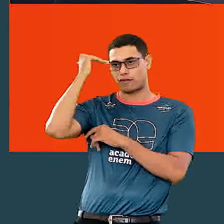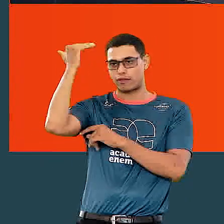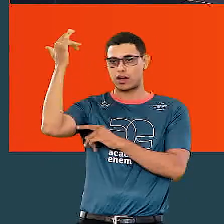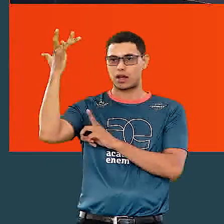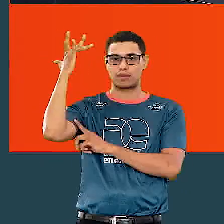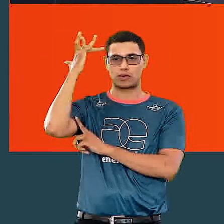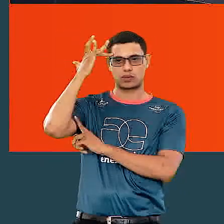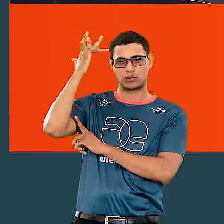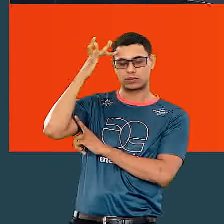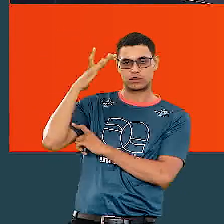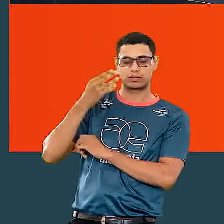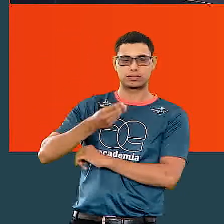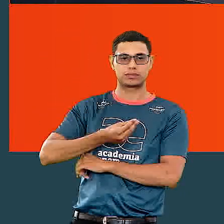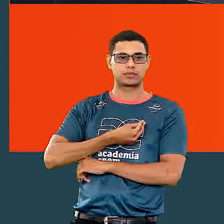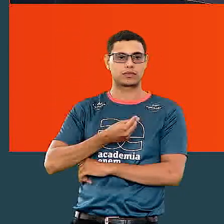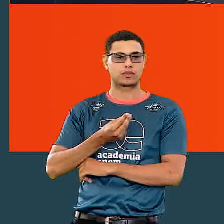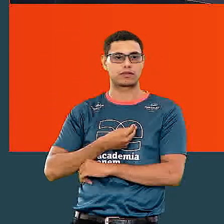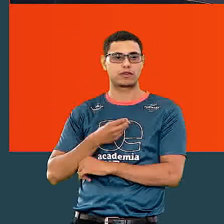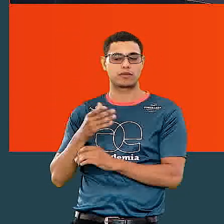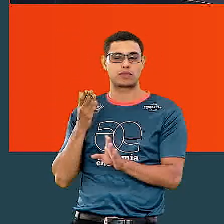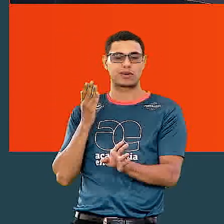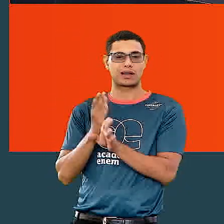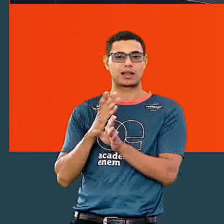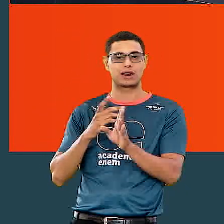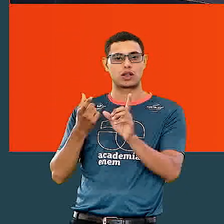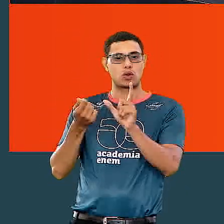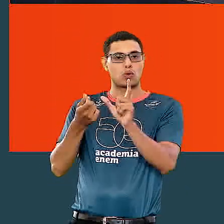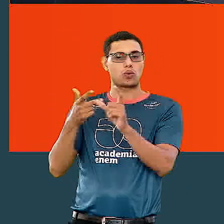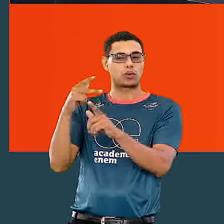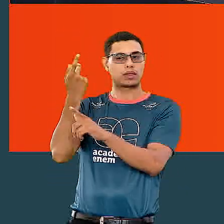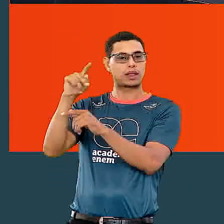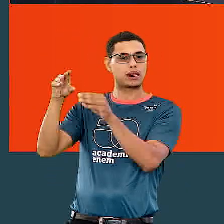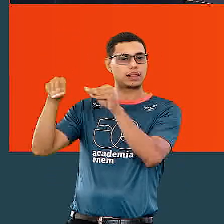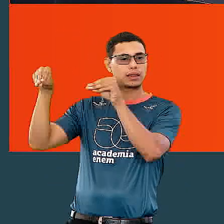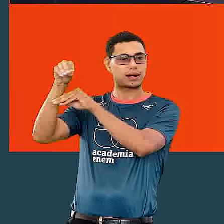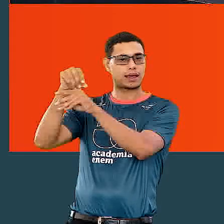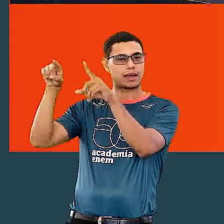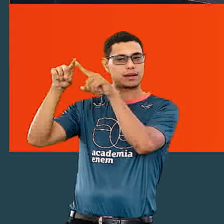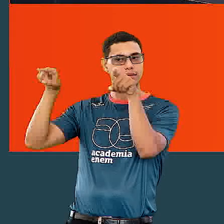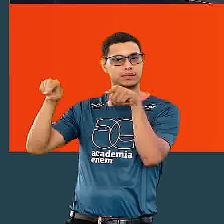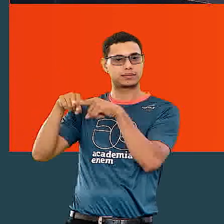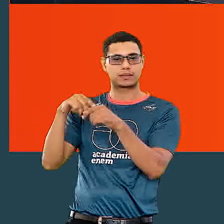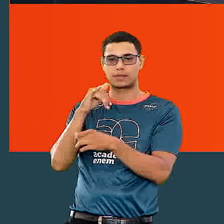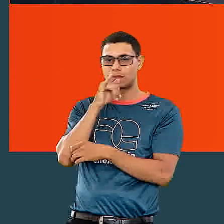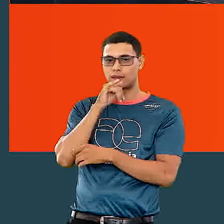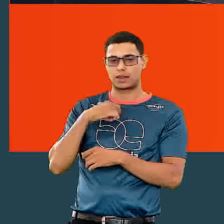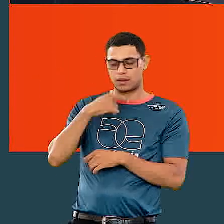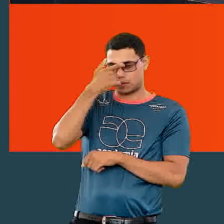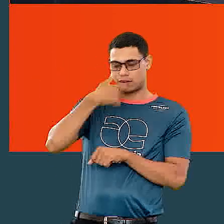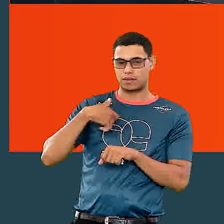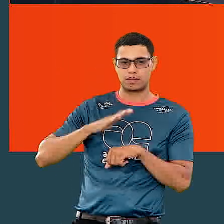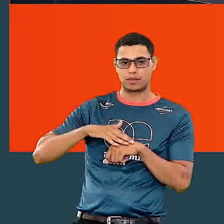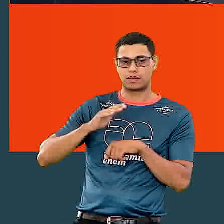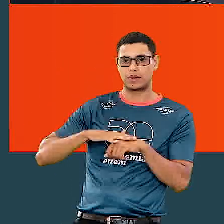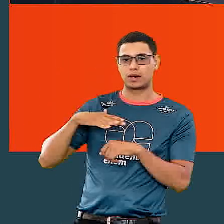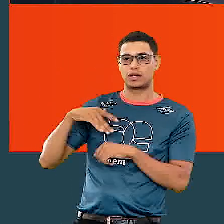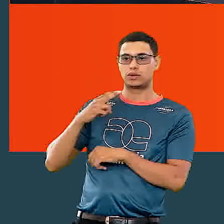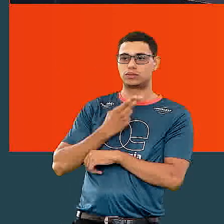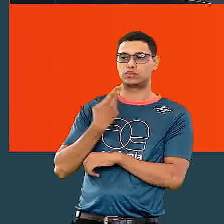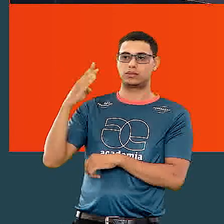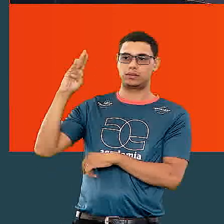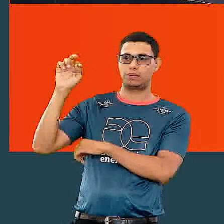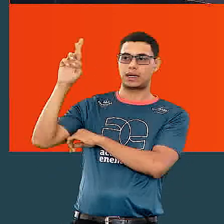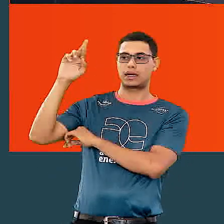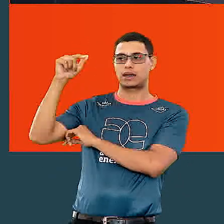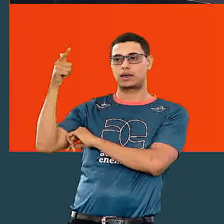está vivendo em cima do lucro das suas terras. Vamos supor que eu, Isaac, sou o barão da